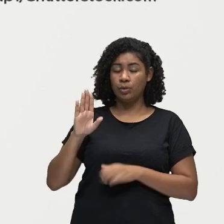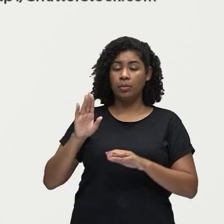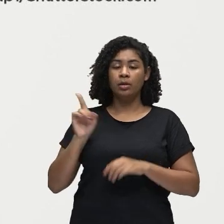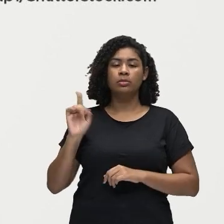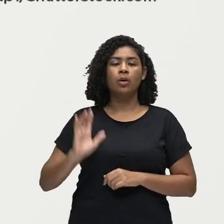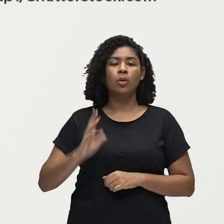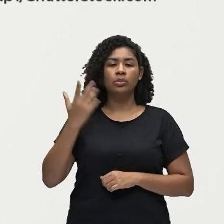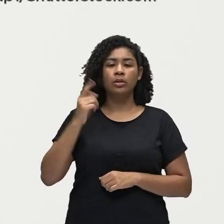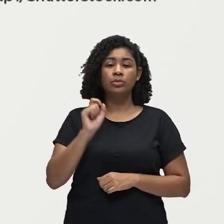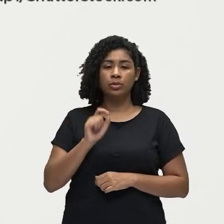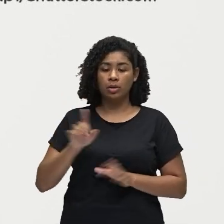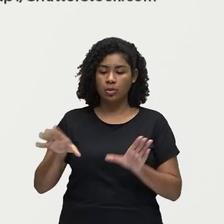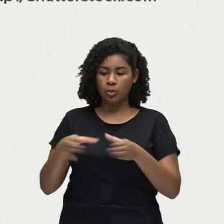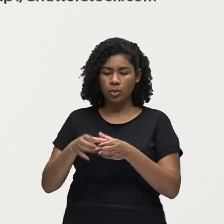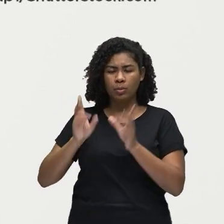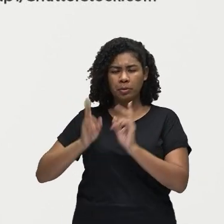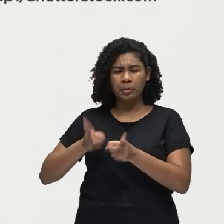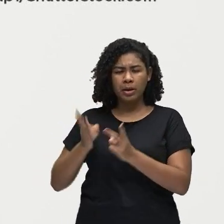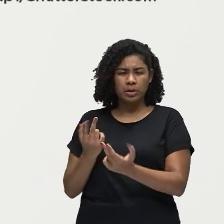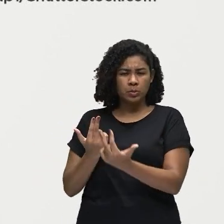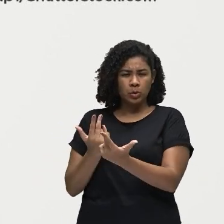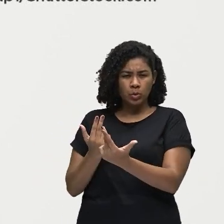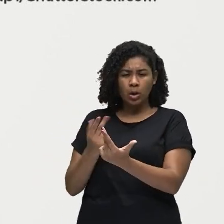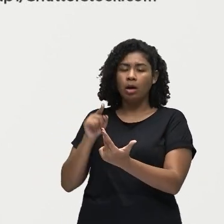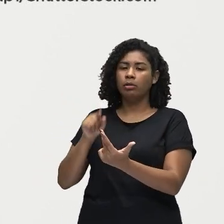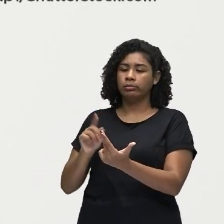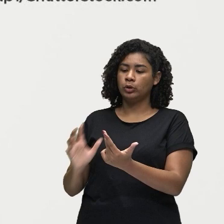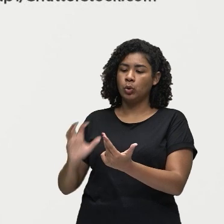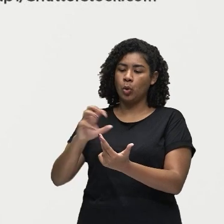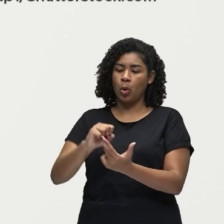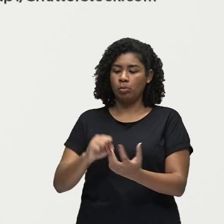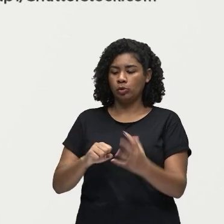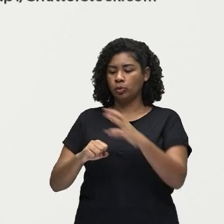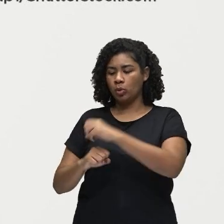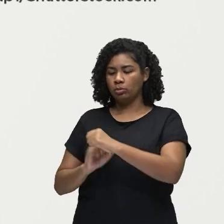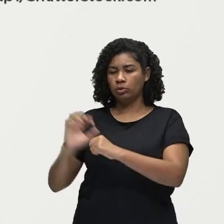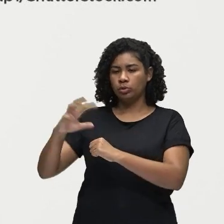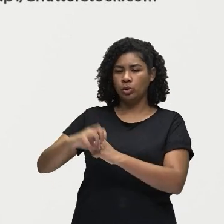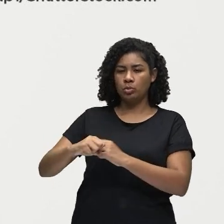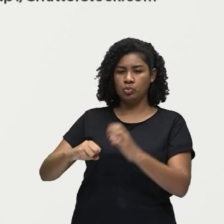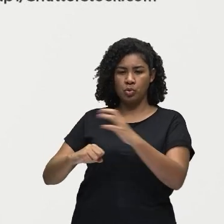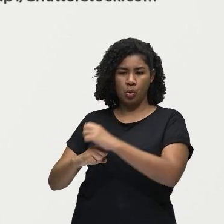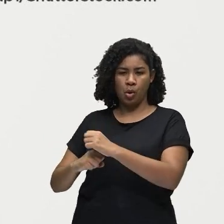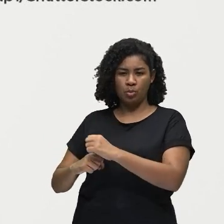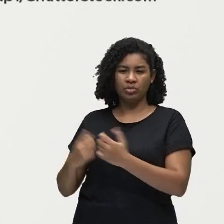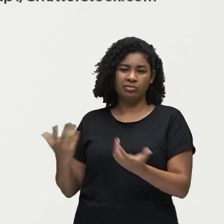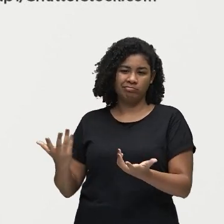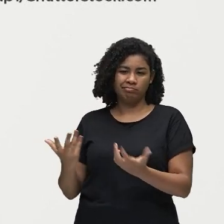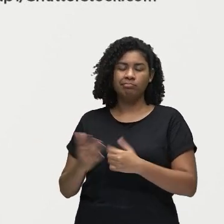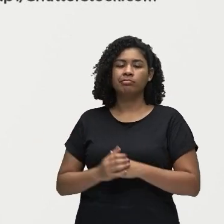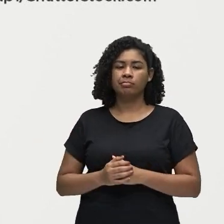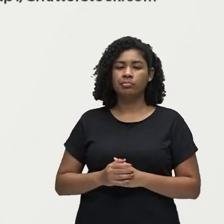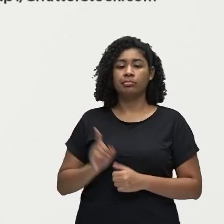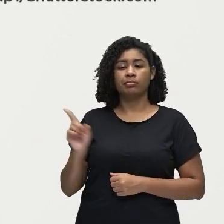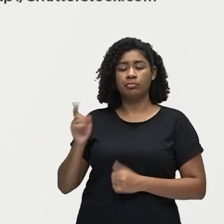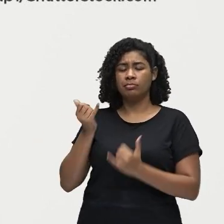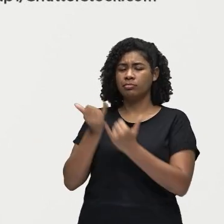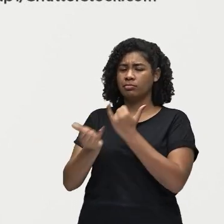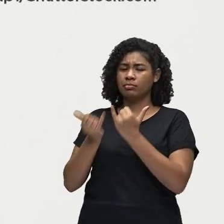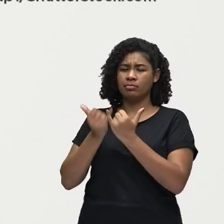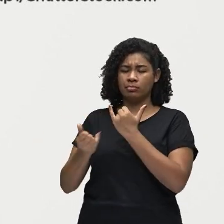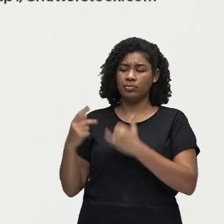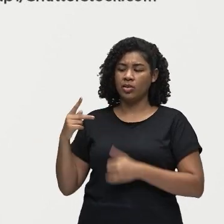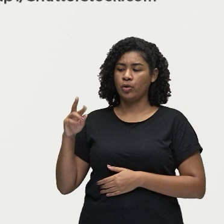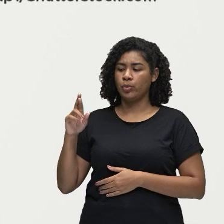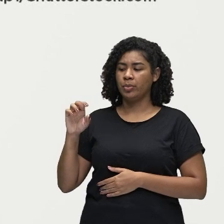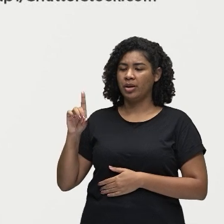vivos da mesma espécie. Observe aí o canibalismo, é uma relação semelhante ao